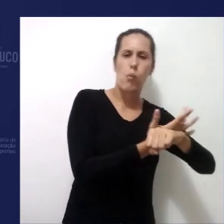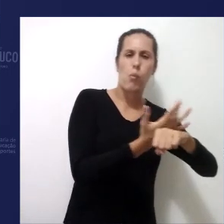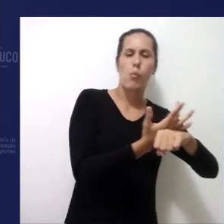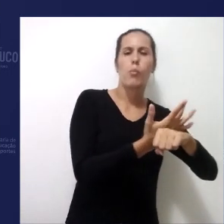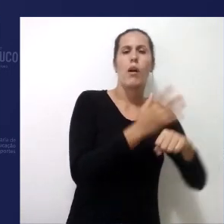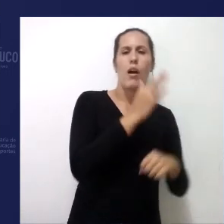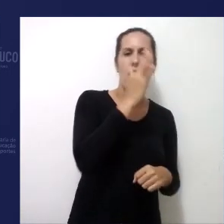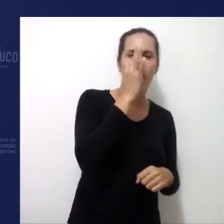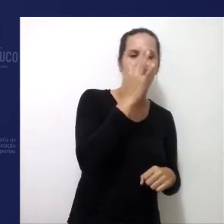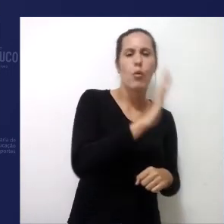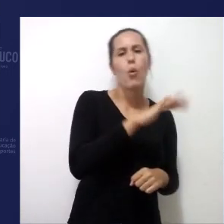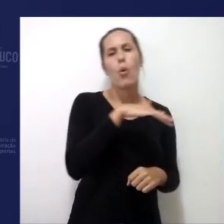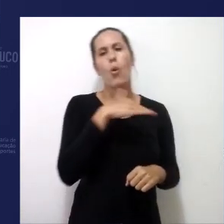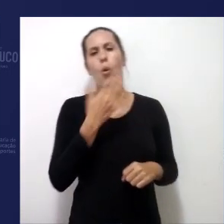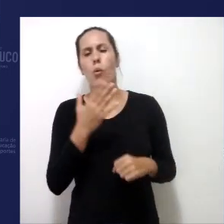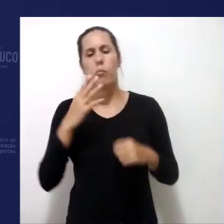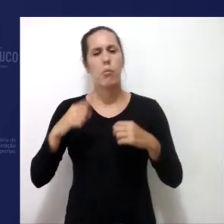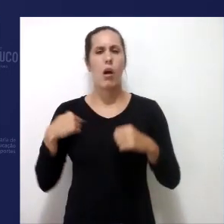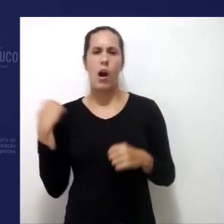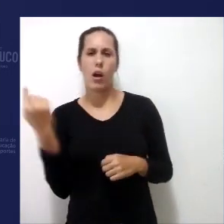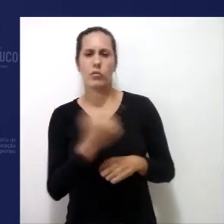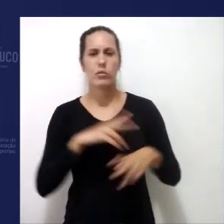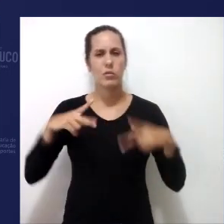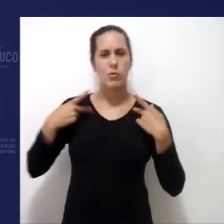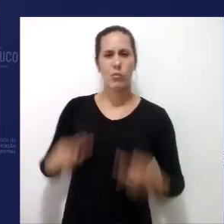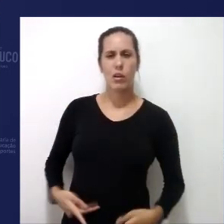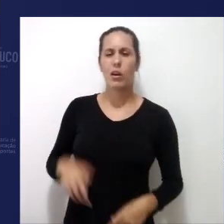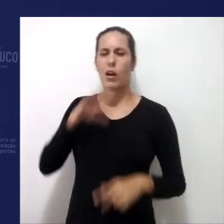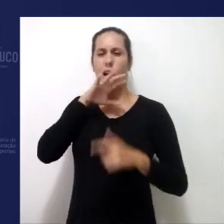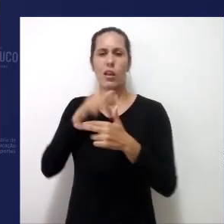ser vegetal ele vai transpirar, formando aí